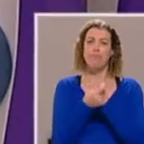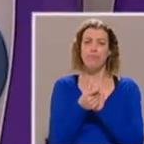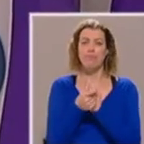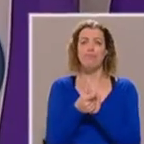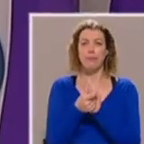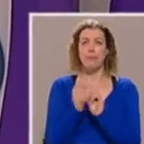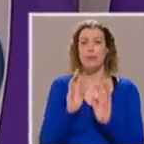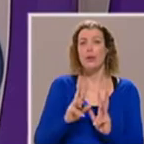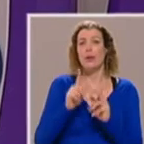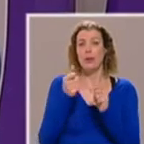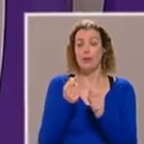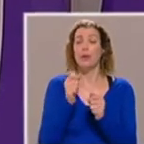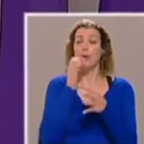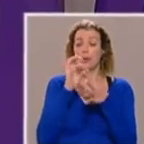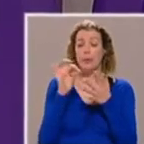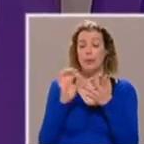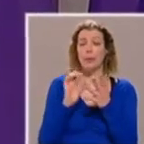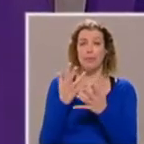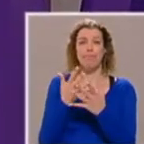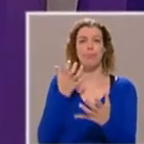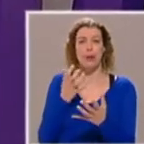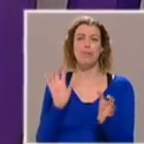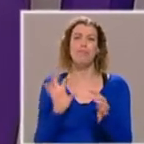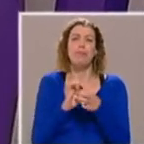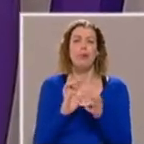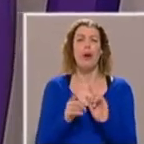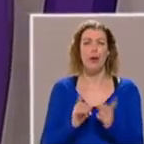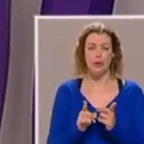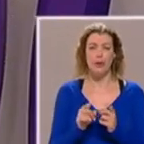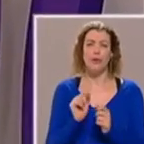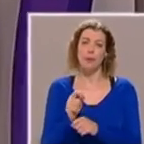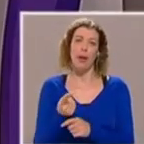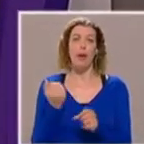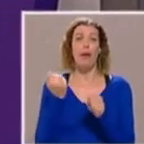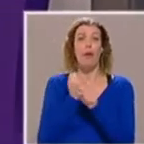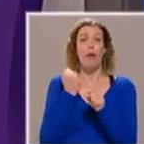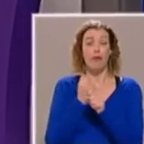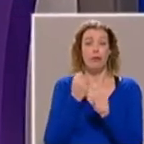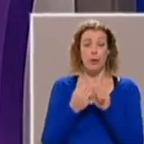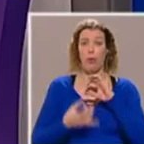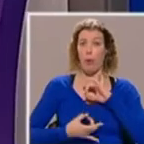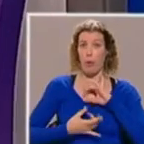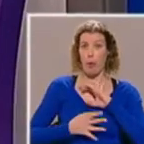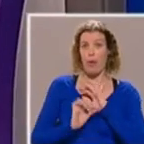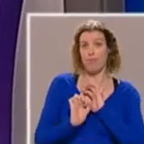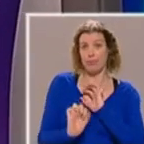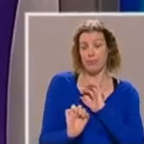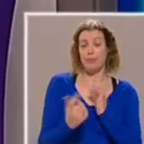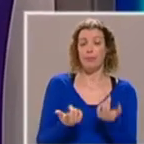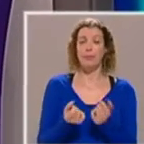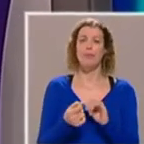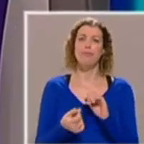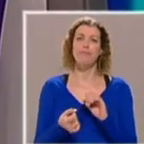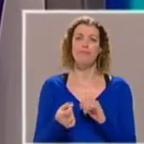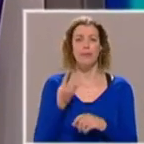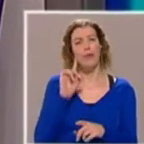o desenvolvimento dos caracteres sexuais secundários, estão associados à função hormonal. Quando falamos na regulação